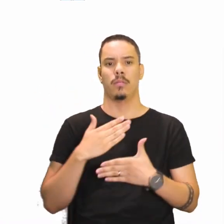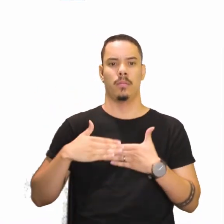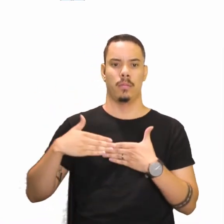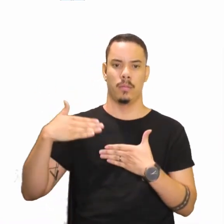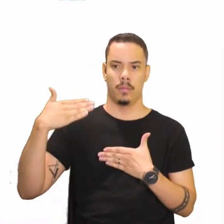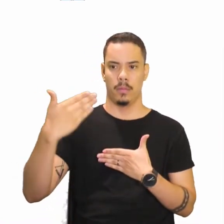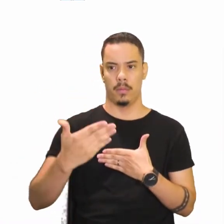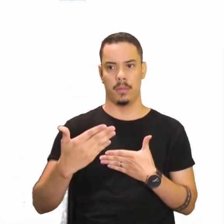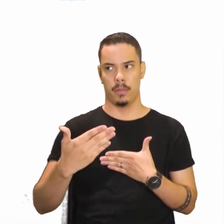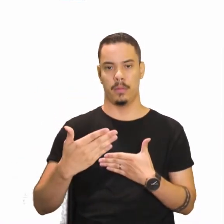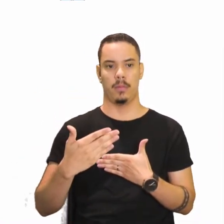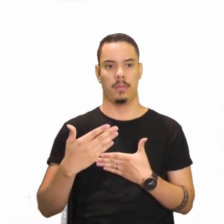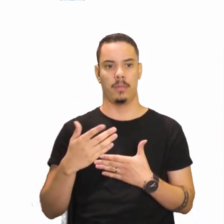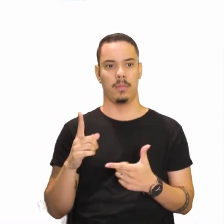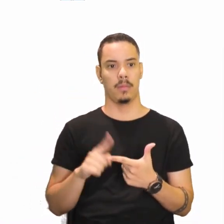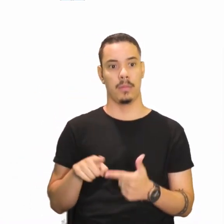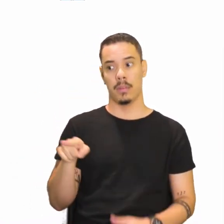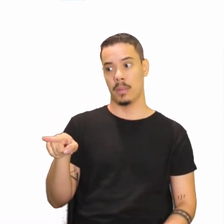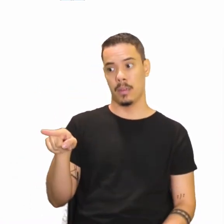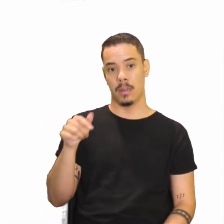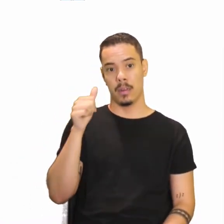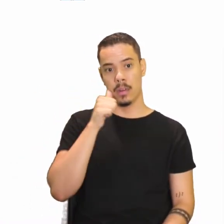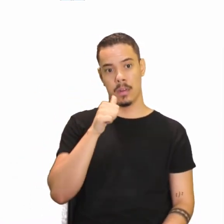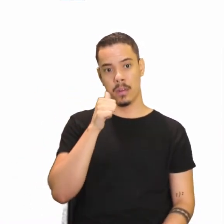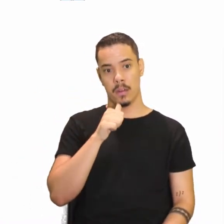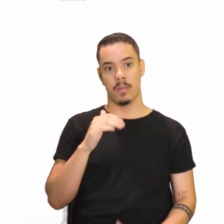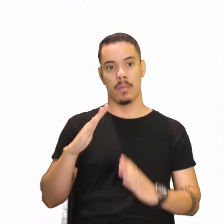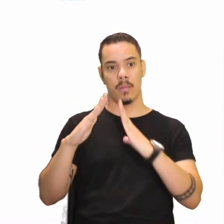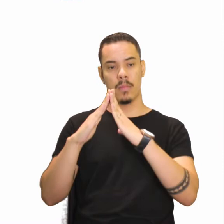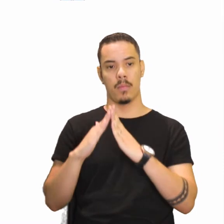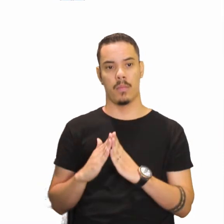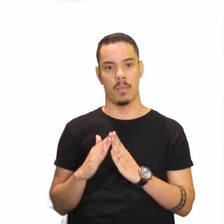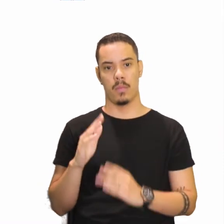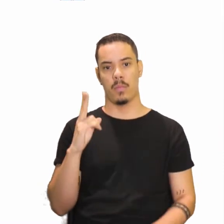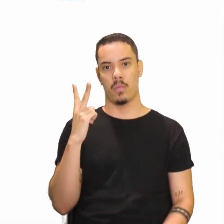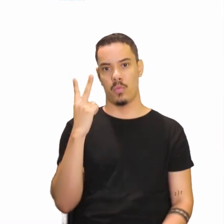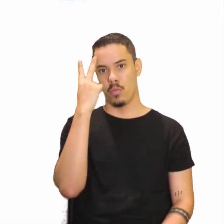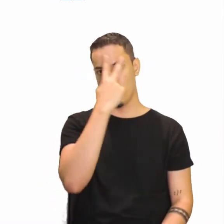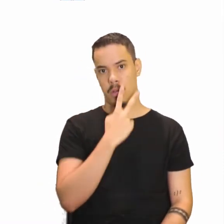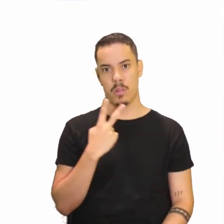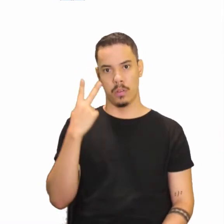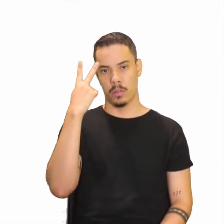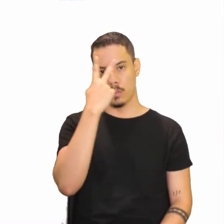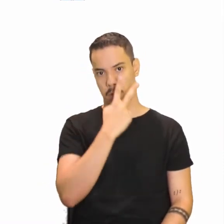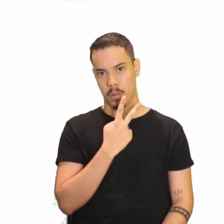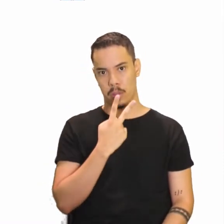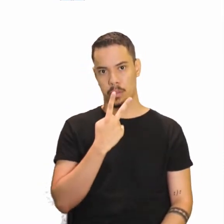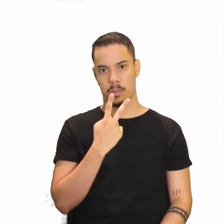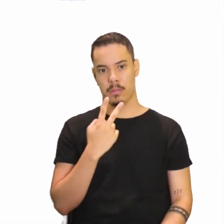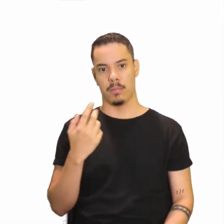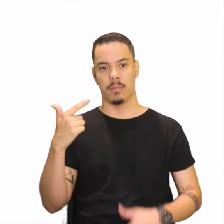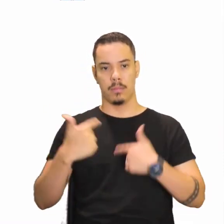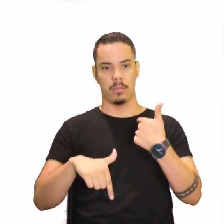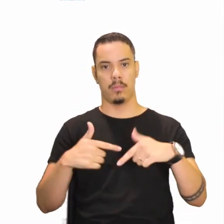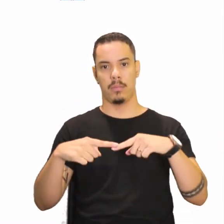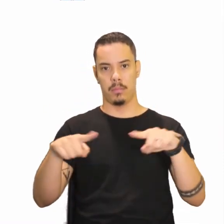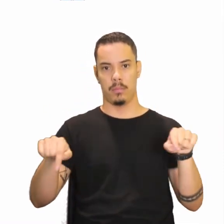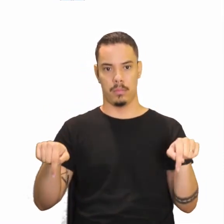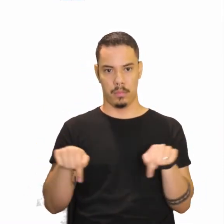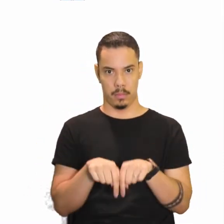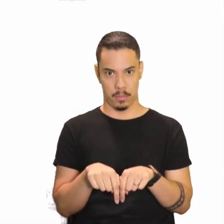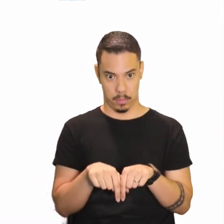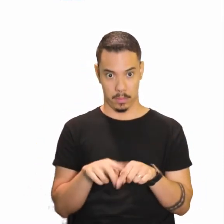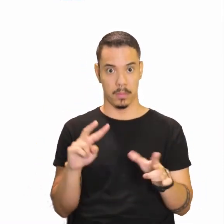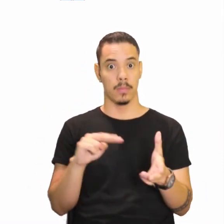futuro. Ela mora 2 horas do escritório. Opa! Distância também da ideia de